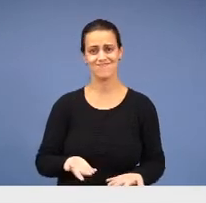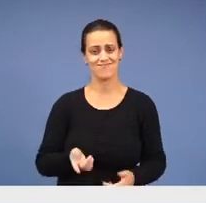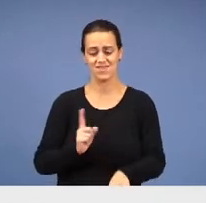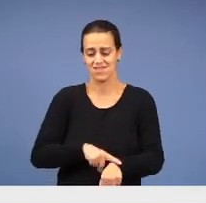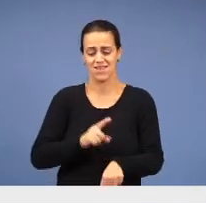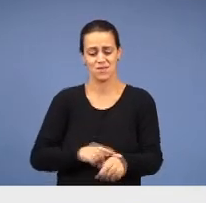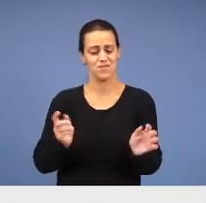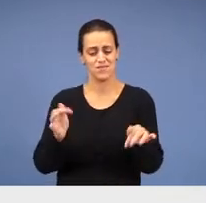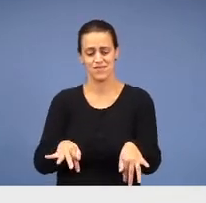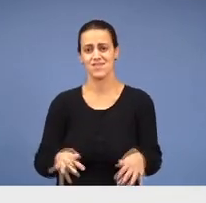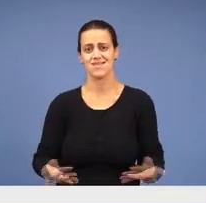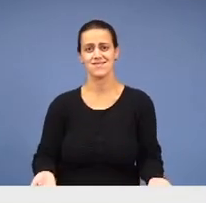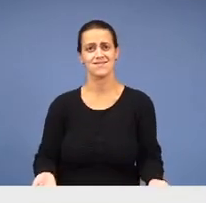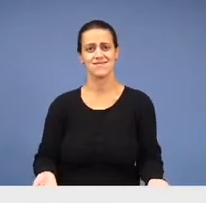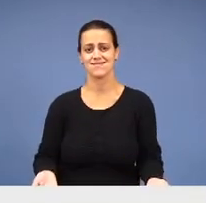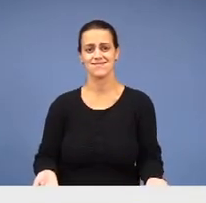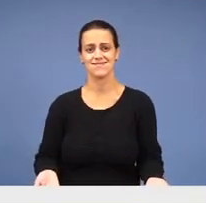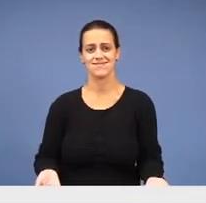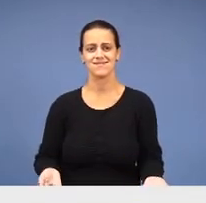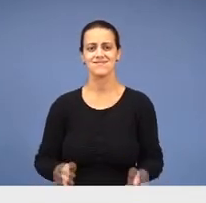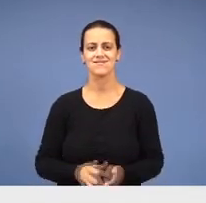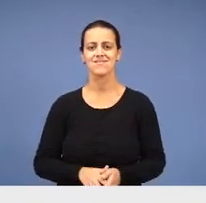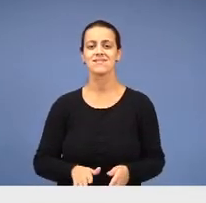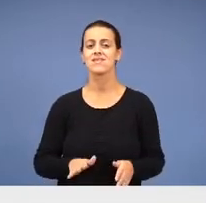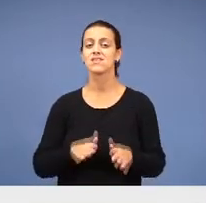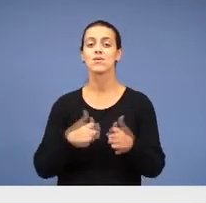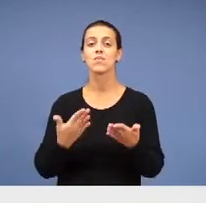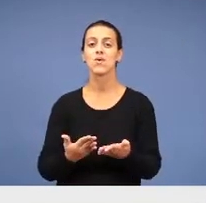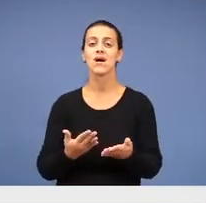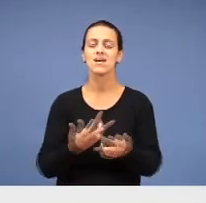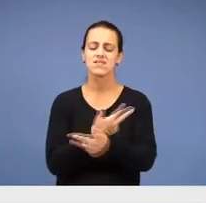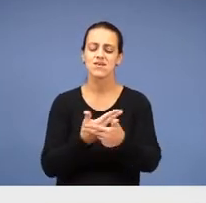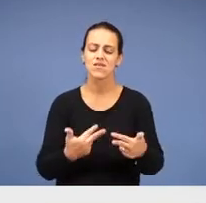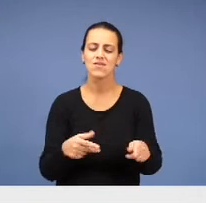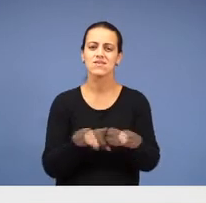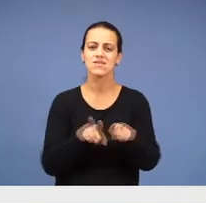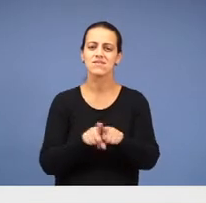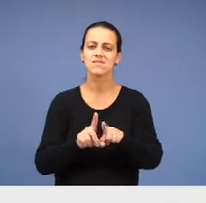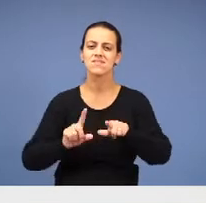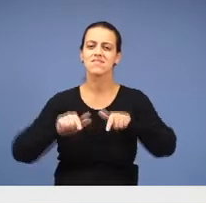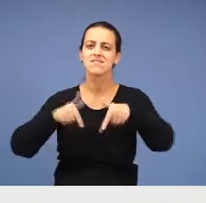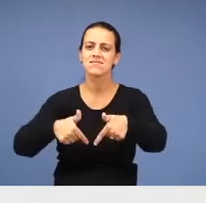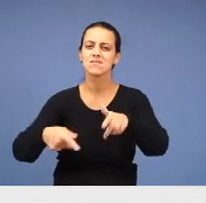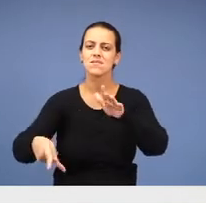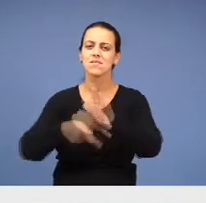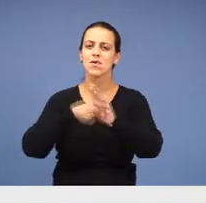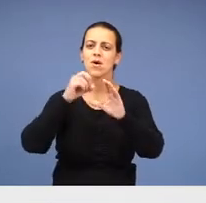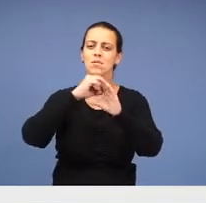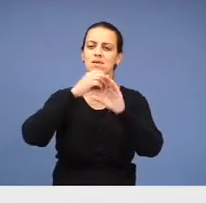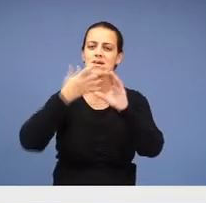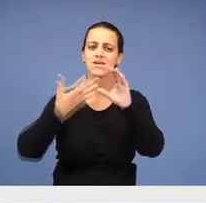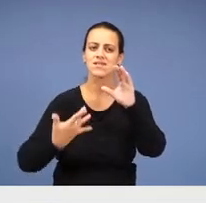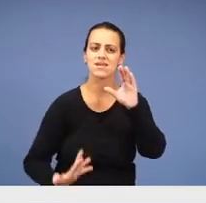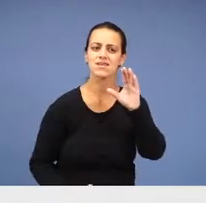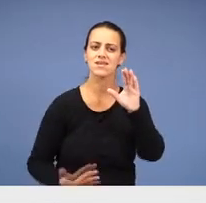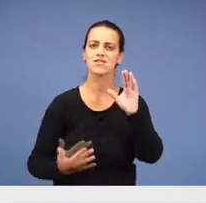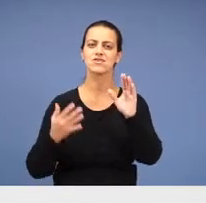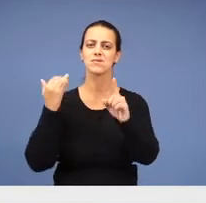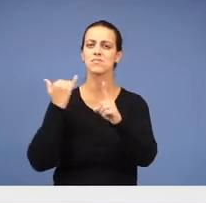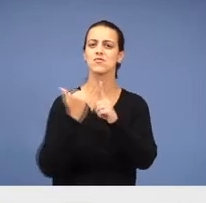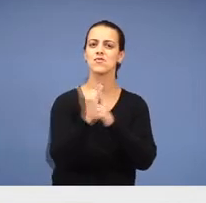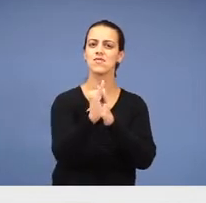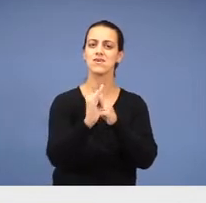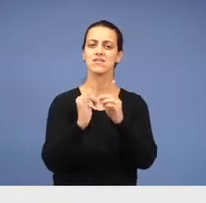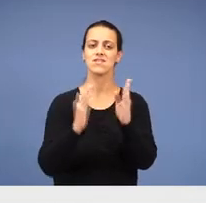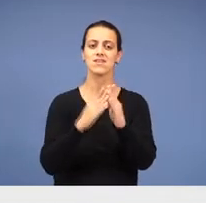aqui? Quais os elementos e as ações que caracterizam o aspecto profético da carta à igreja de